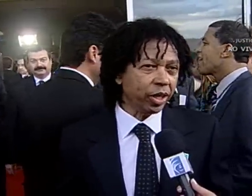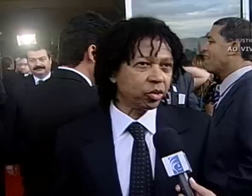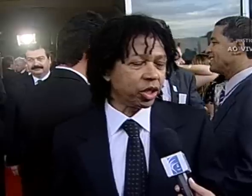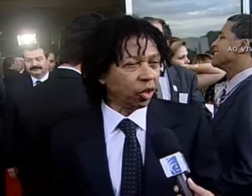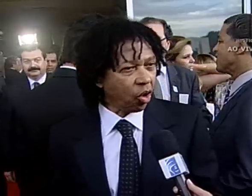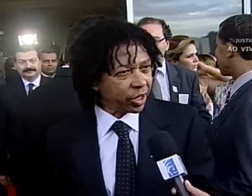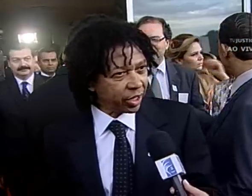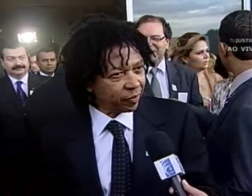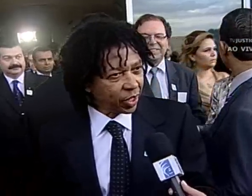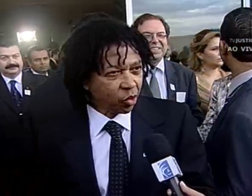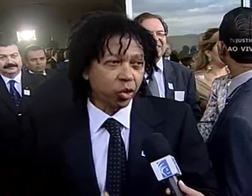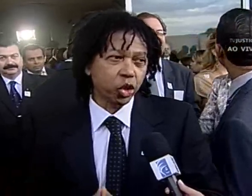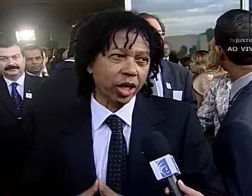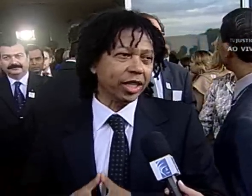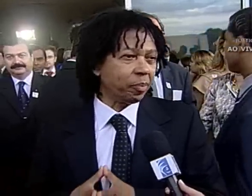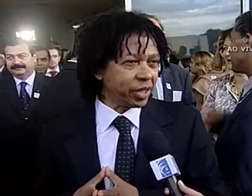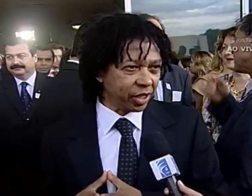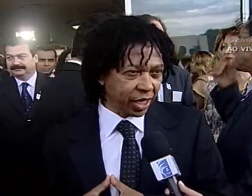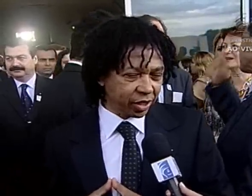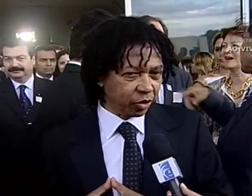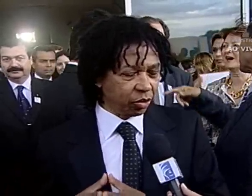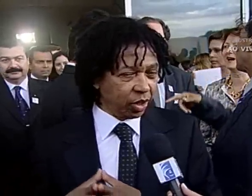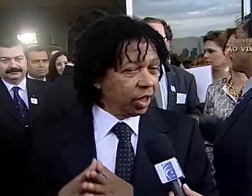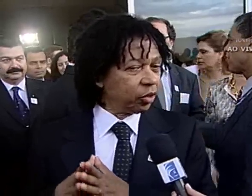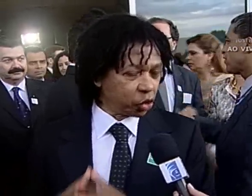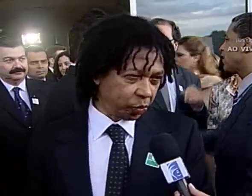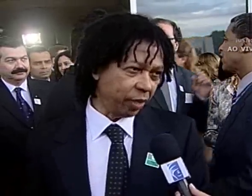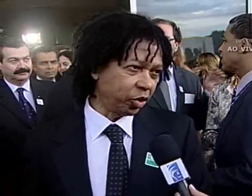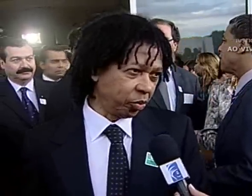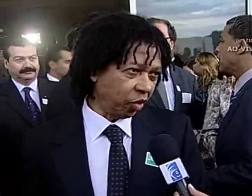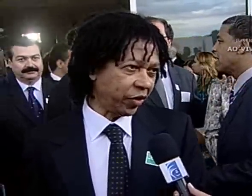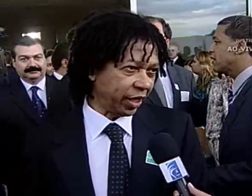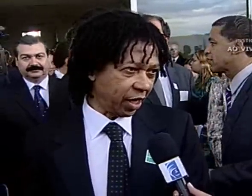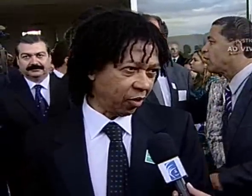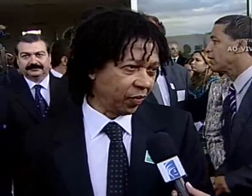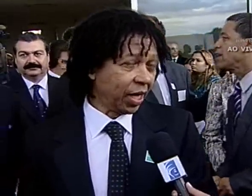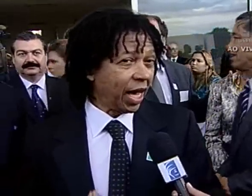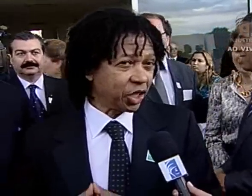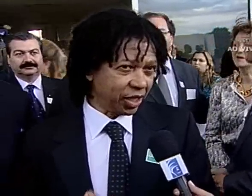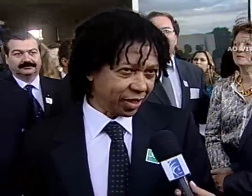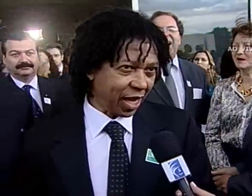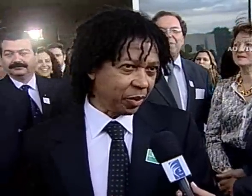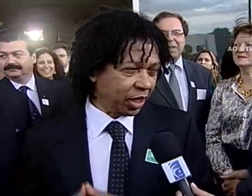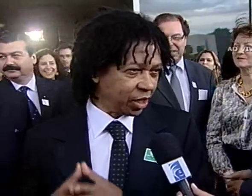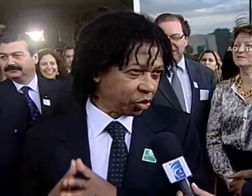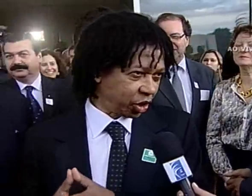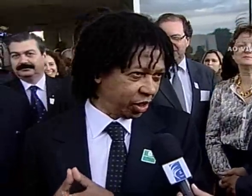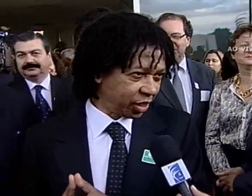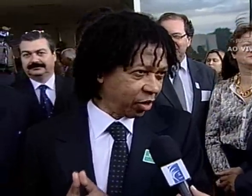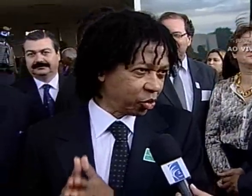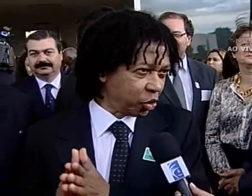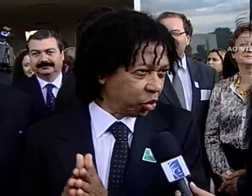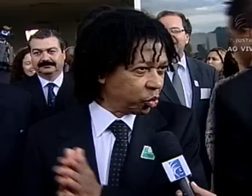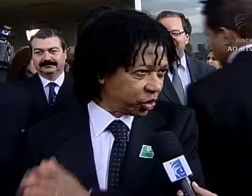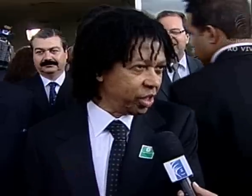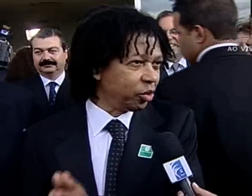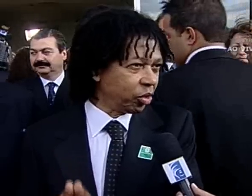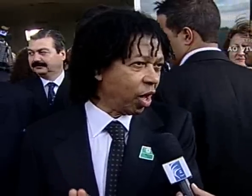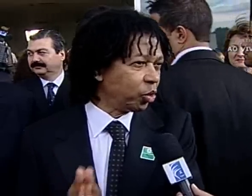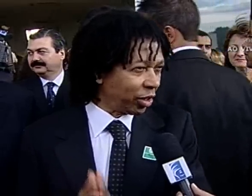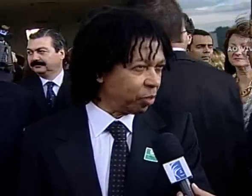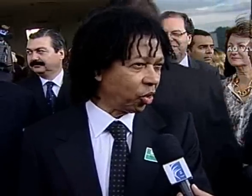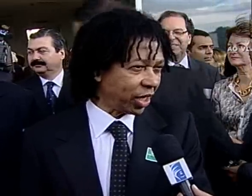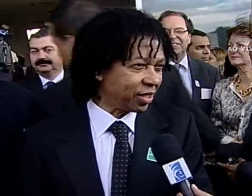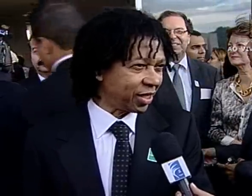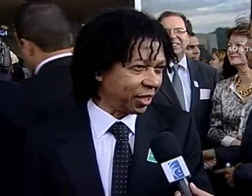um momento de glória com o Joaquim na presidência do Supremo Tribunal Federal. A gente sabe que a justiça é o senhor do sim e do